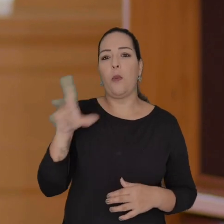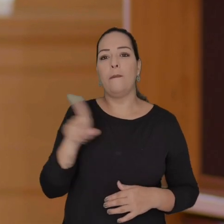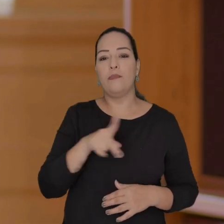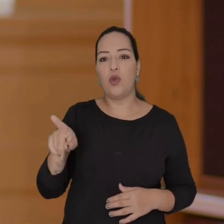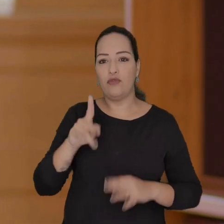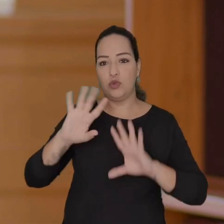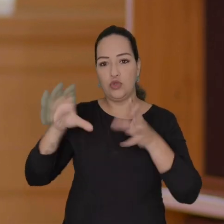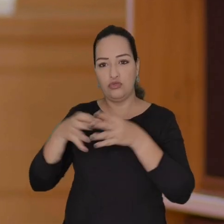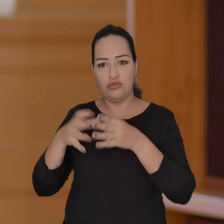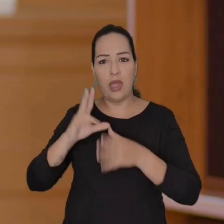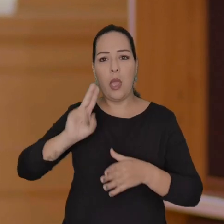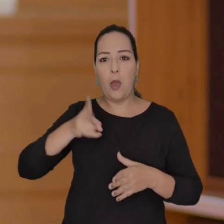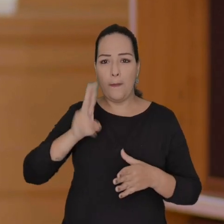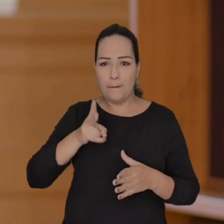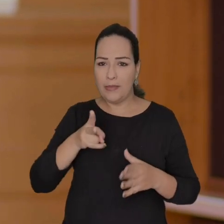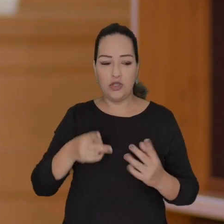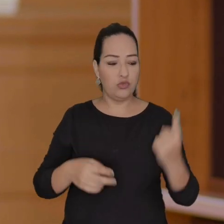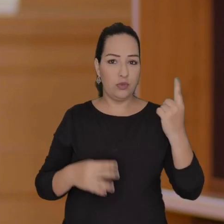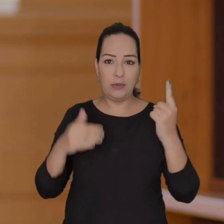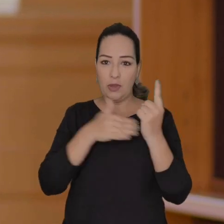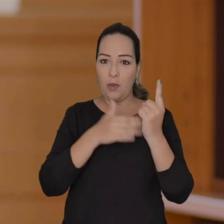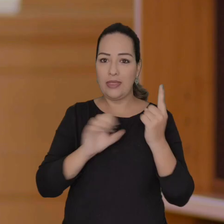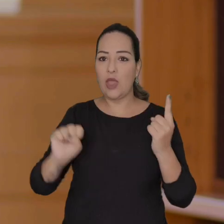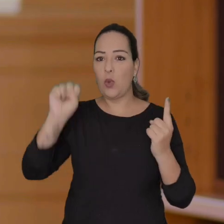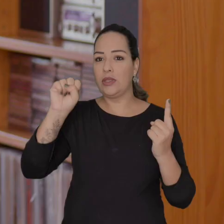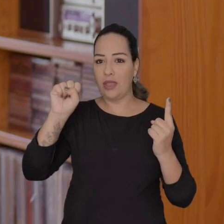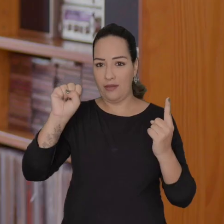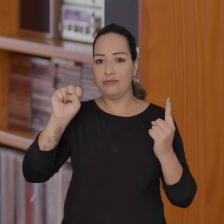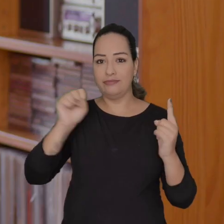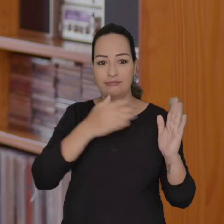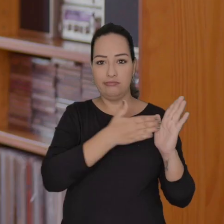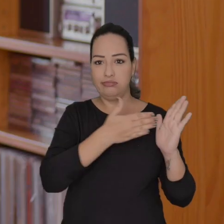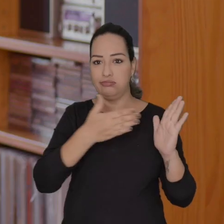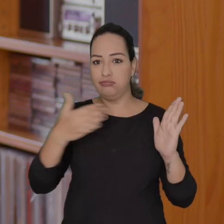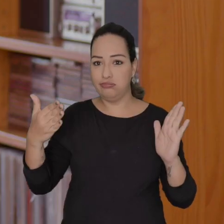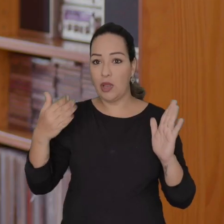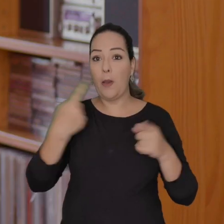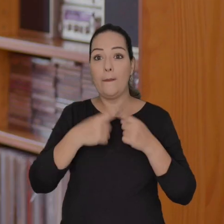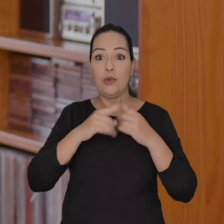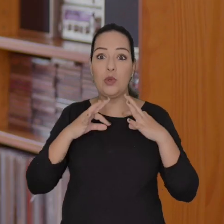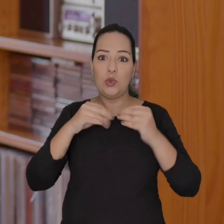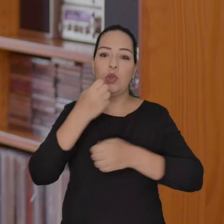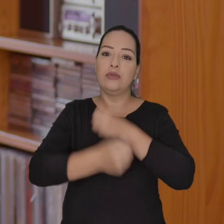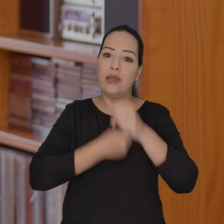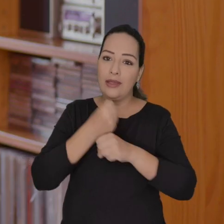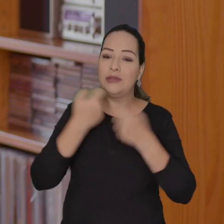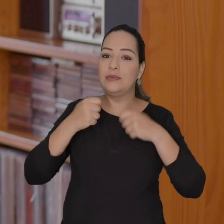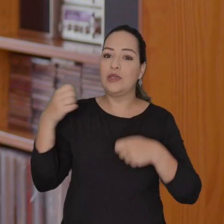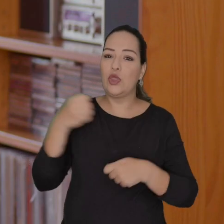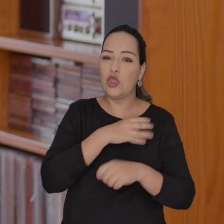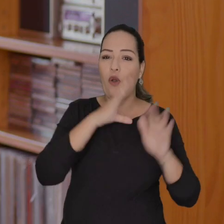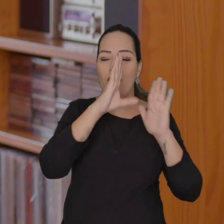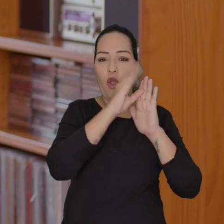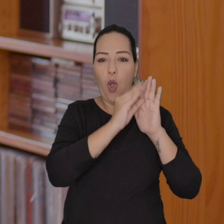um professor de classe, que é o mesmo do primeiro até o oitavo ano. É muito exigente para o professor, porque todo ano ele